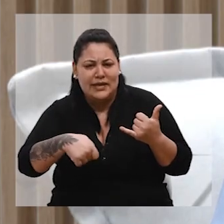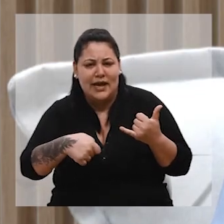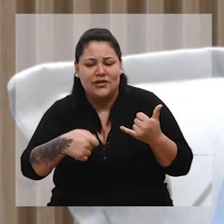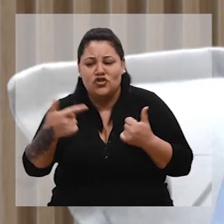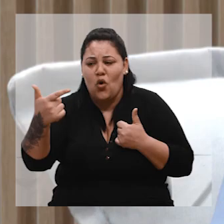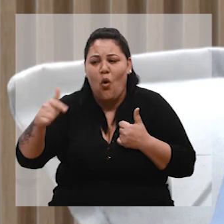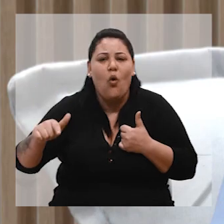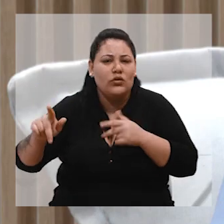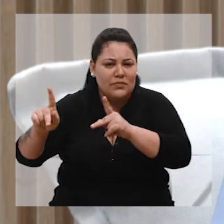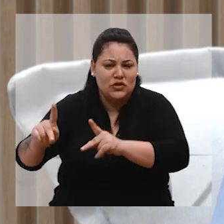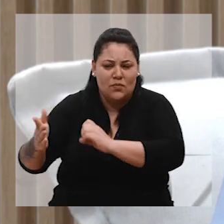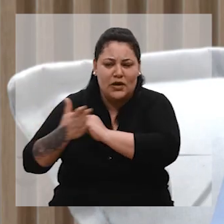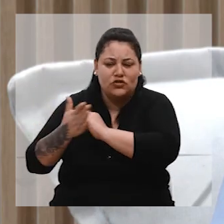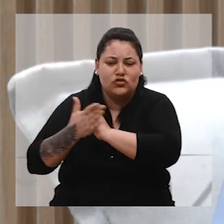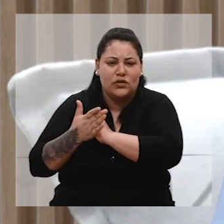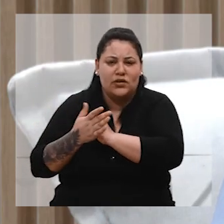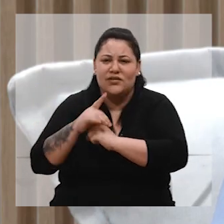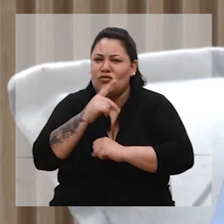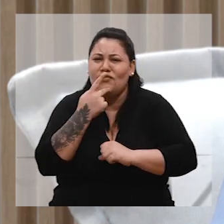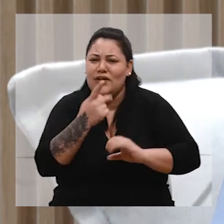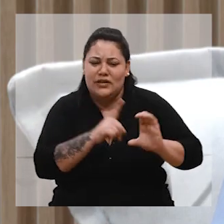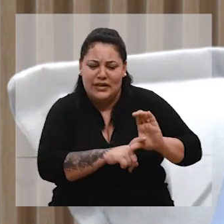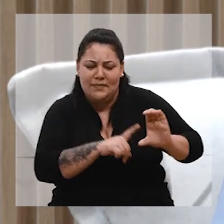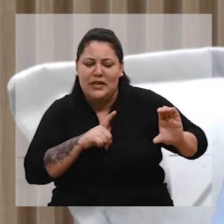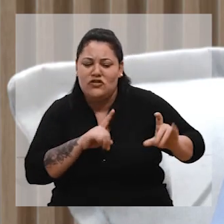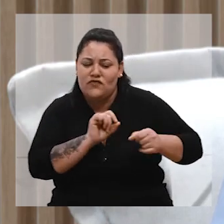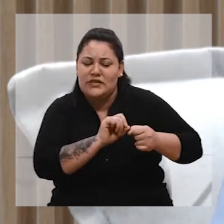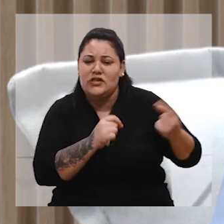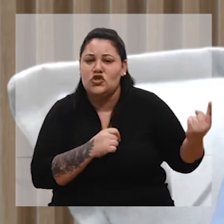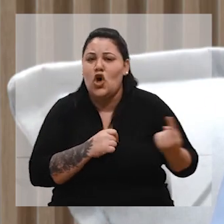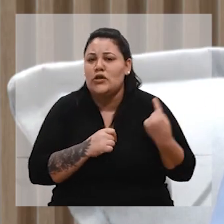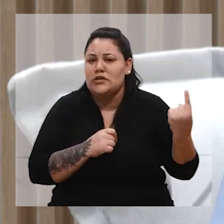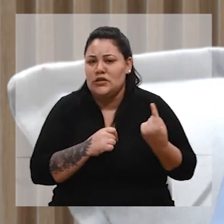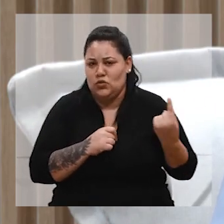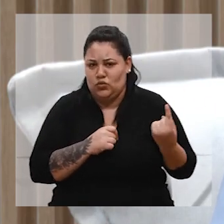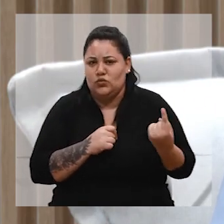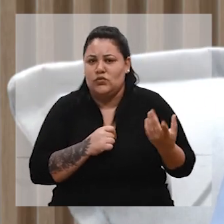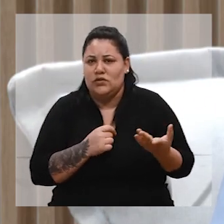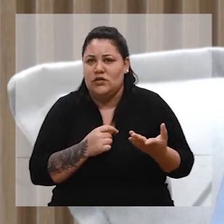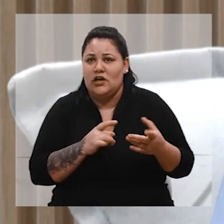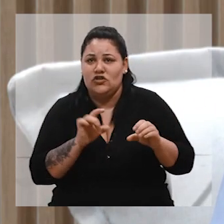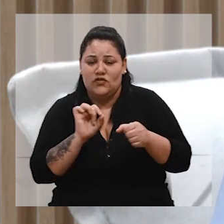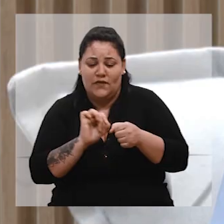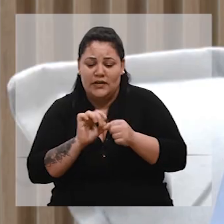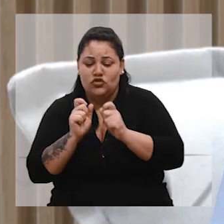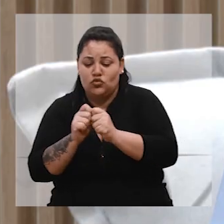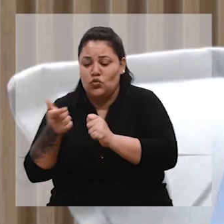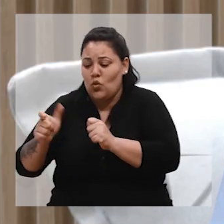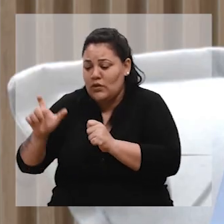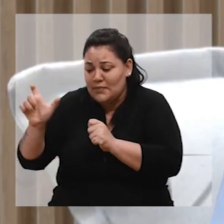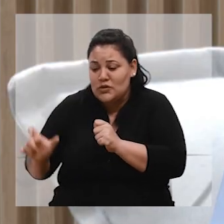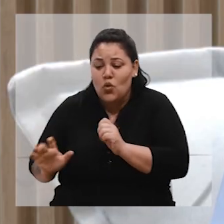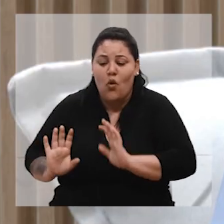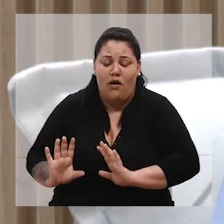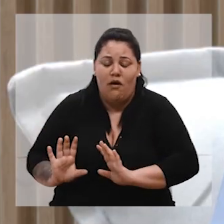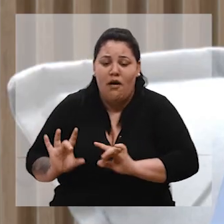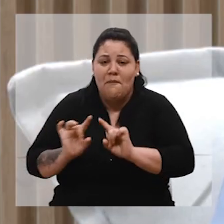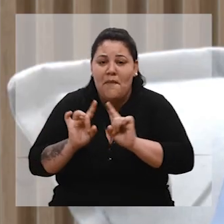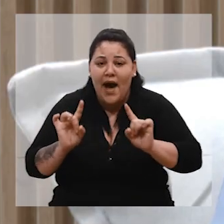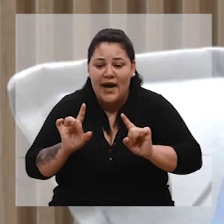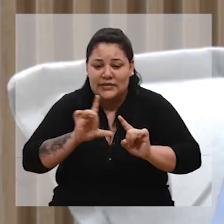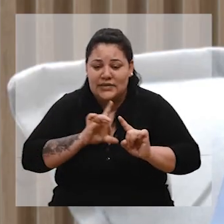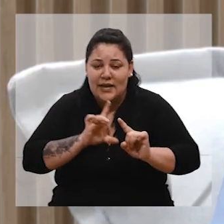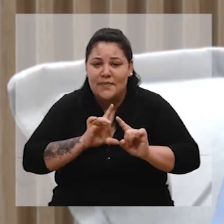no sentido de não precisar do outro, não independente no sentido de fazer sozinho, porque a gente não faz sozinho, né? A gente faz com o